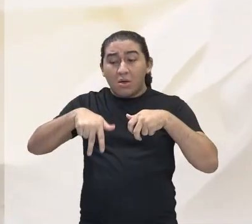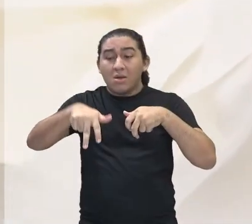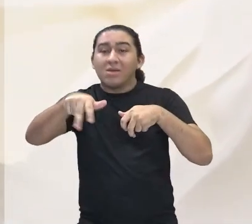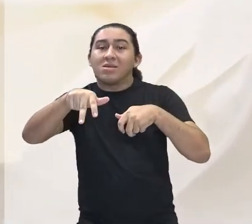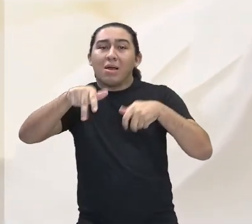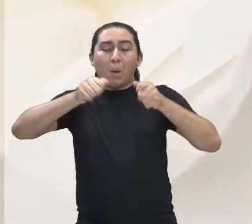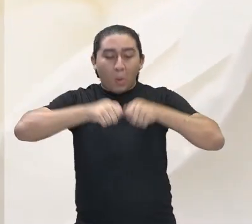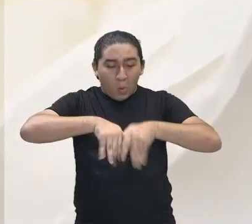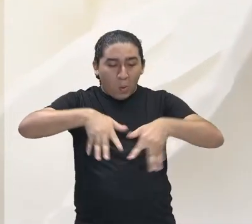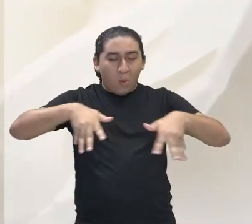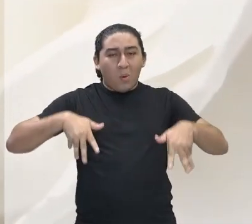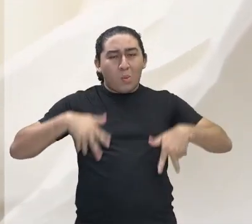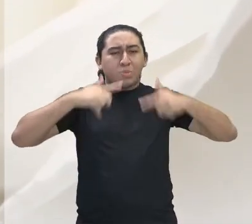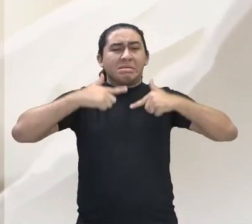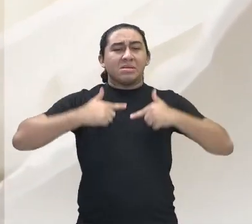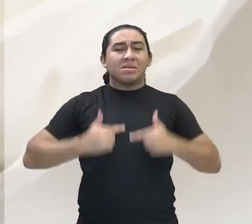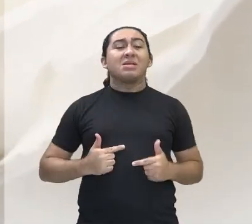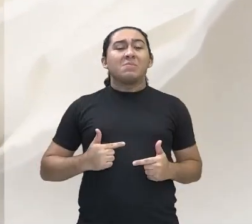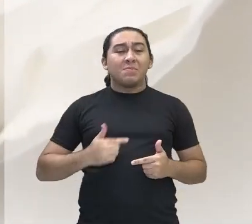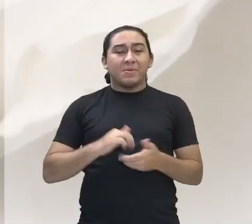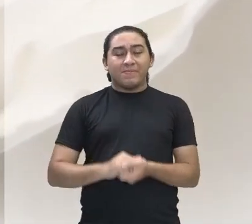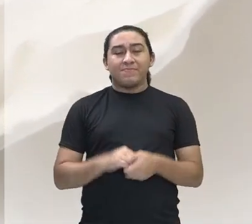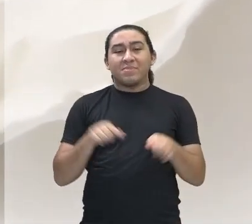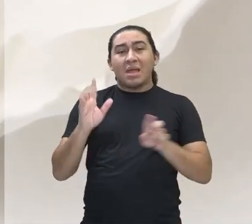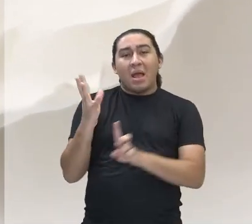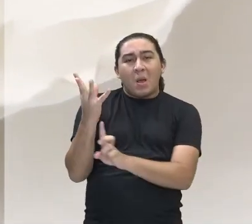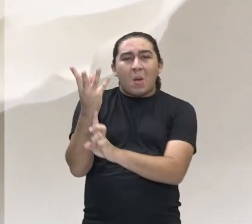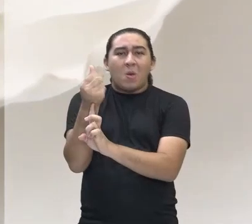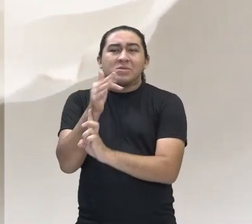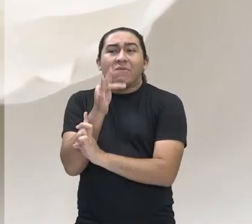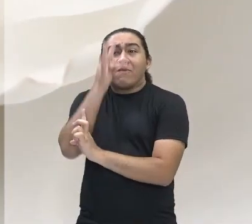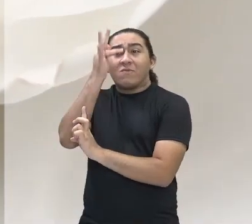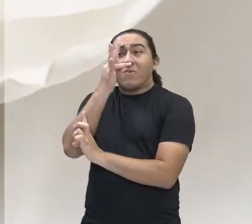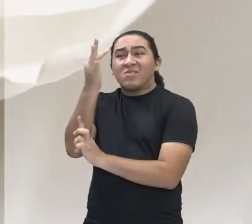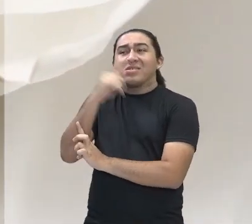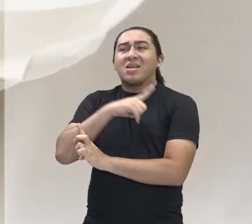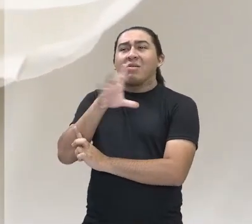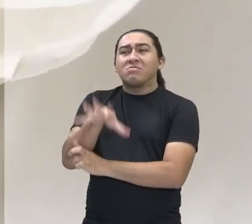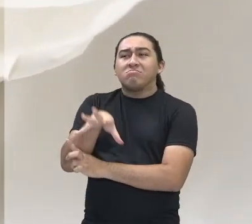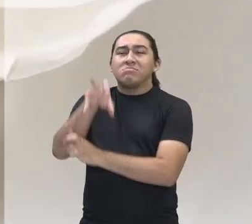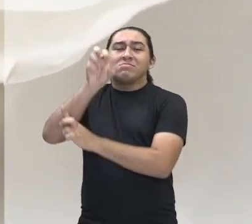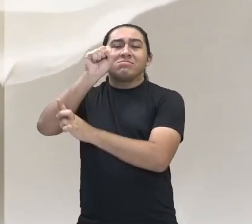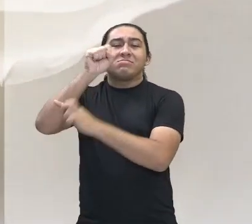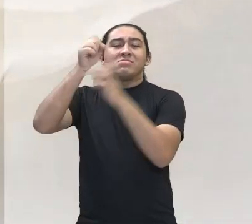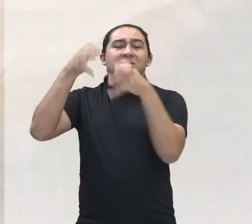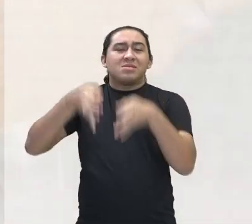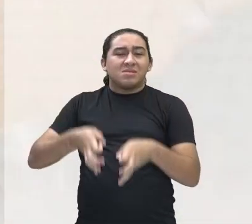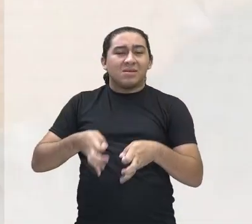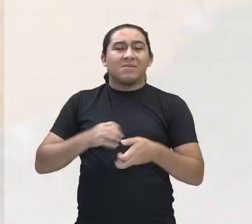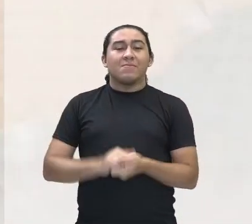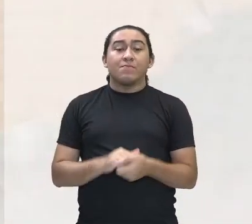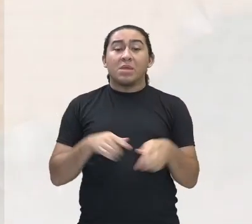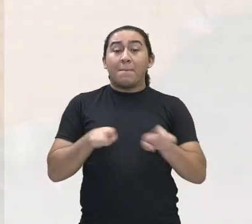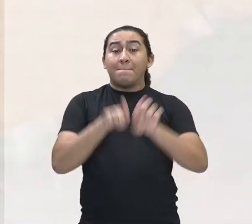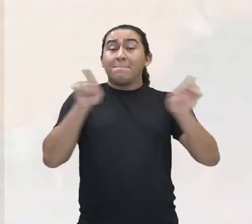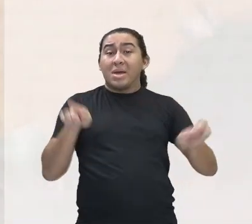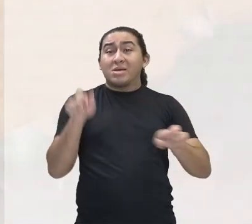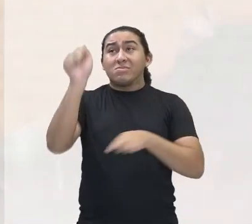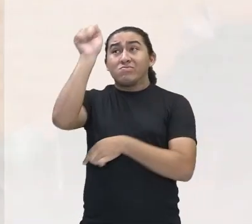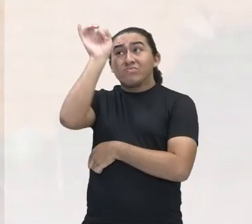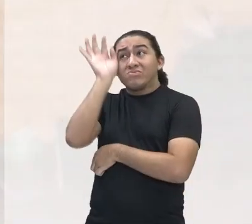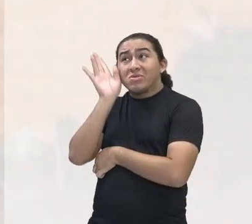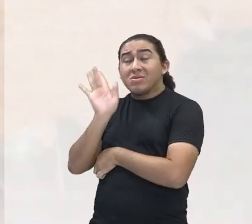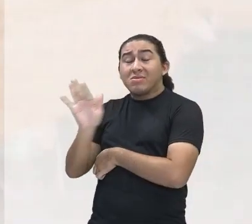frescas do mais puro linho, e as rosas brancas dão-te um ar nevado. No entanto, ó sonho branco